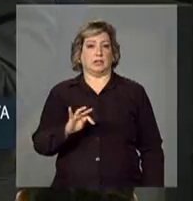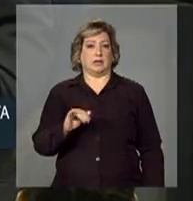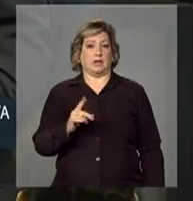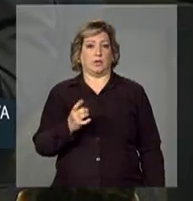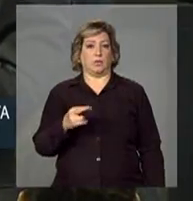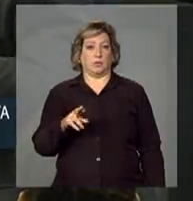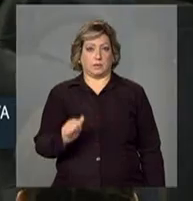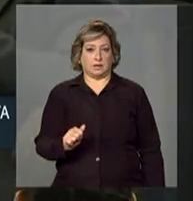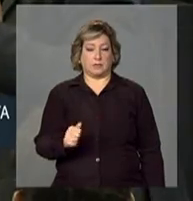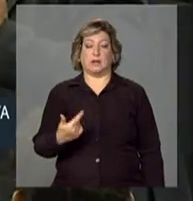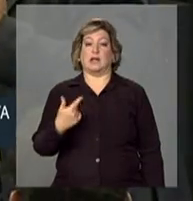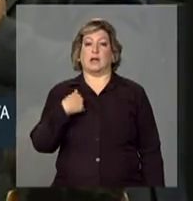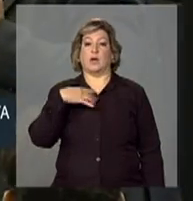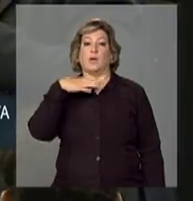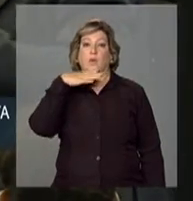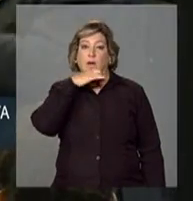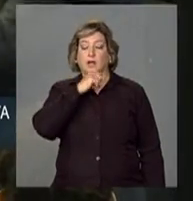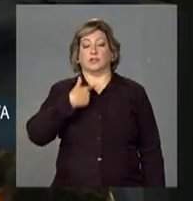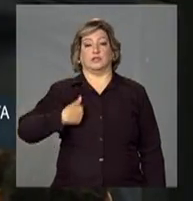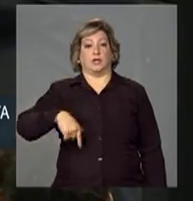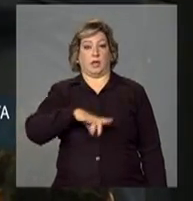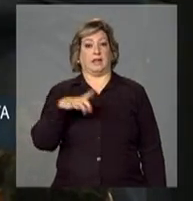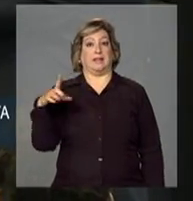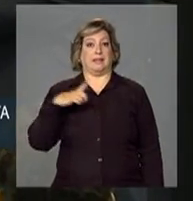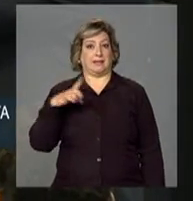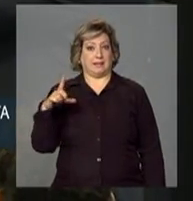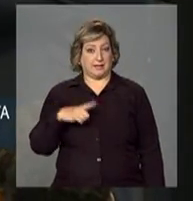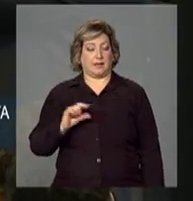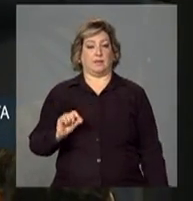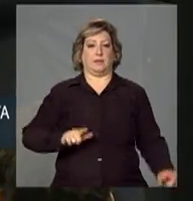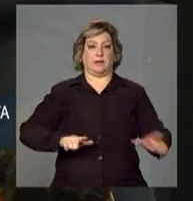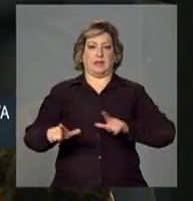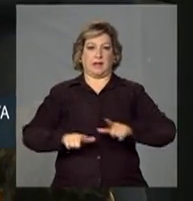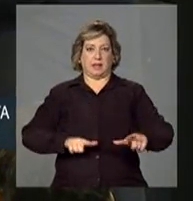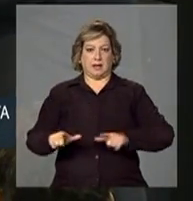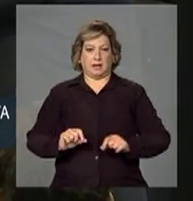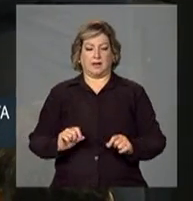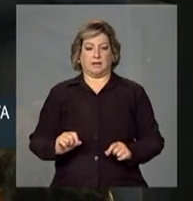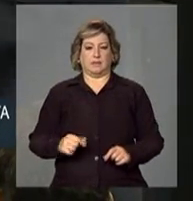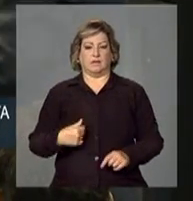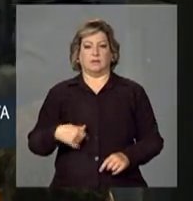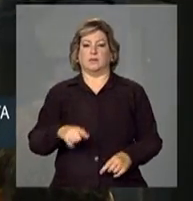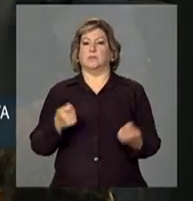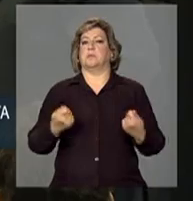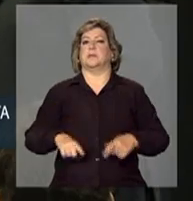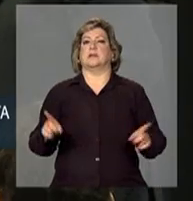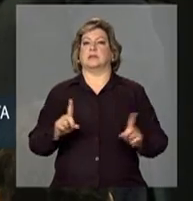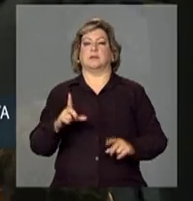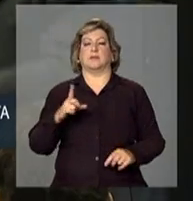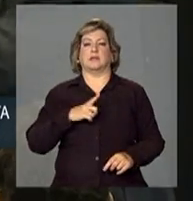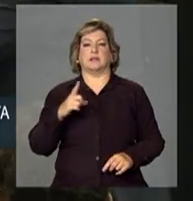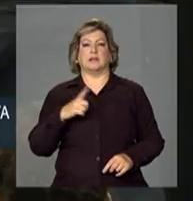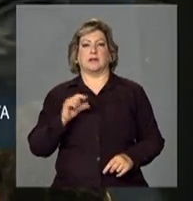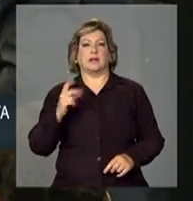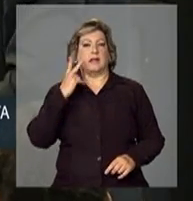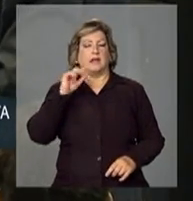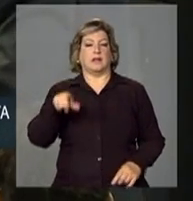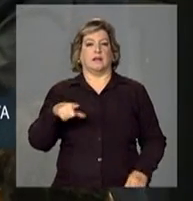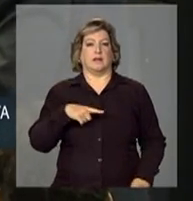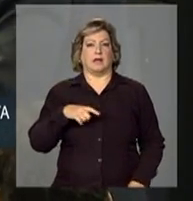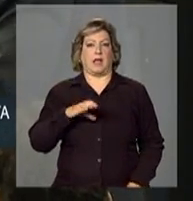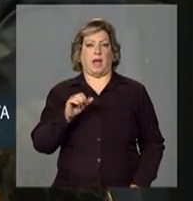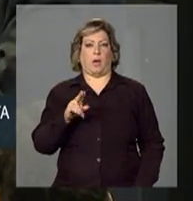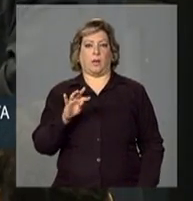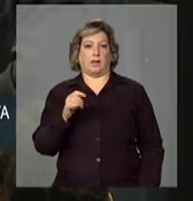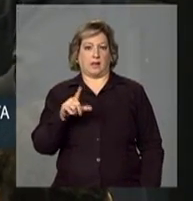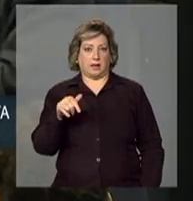uma tarefa enquanto legislativo. Não precisamos ter as naturais cautelas, cuidados e até sigilos de